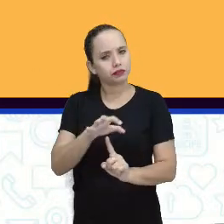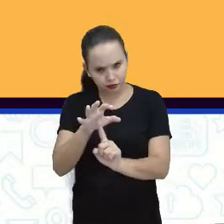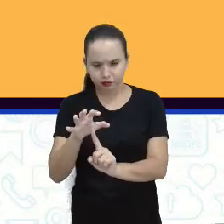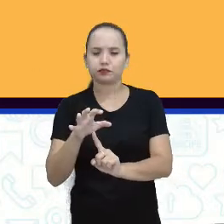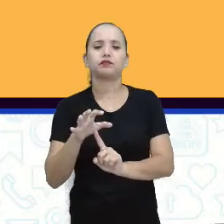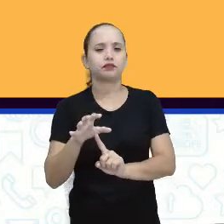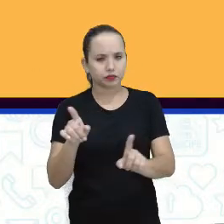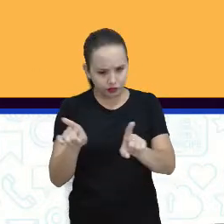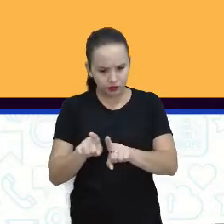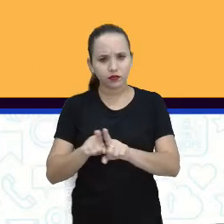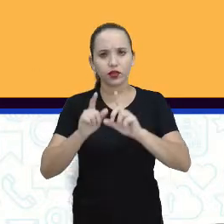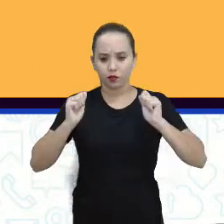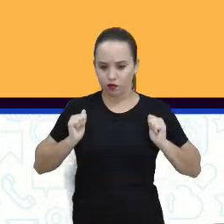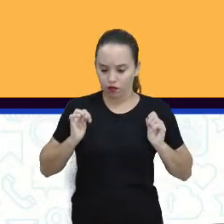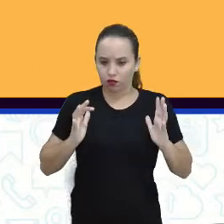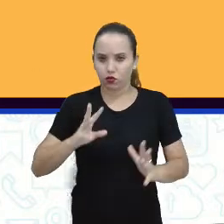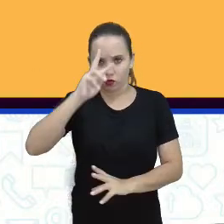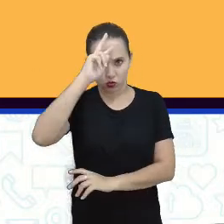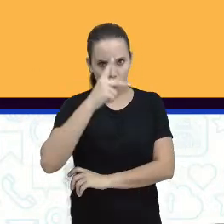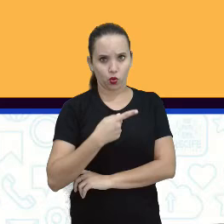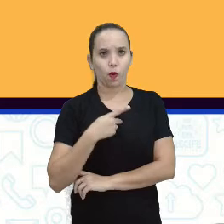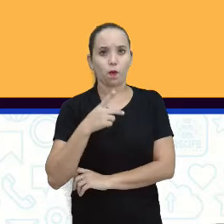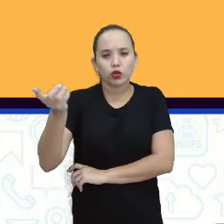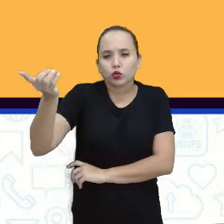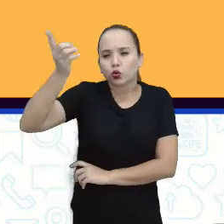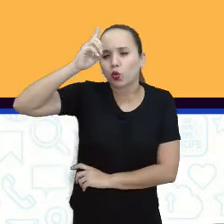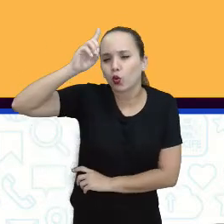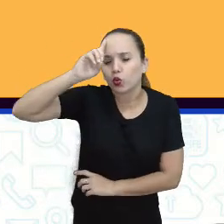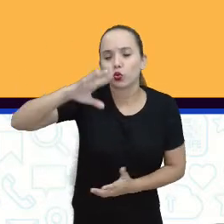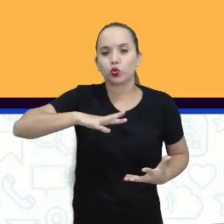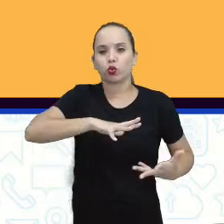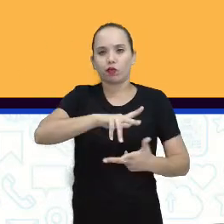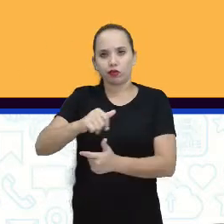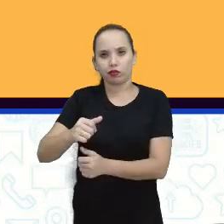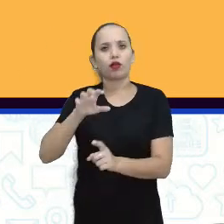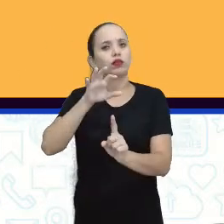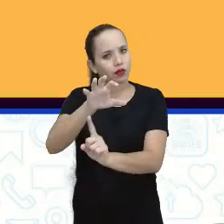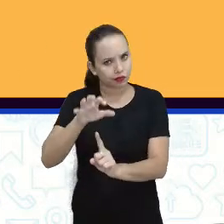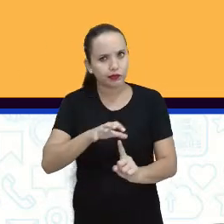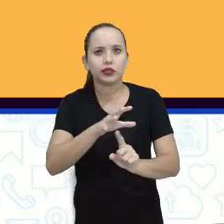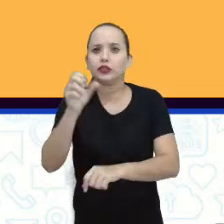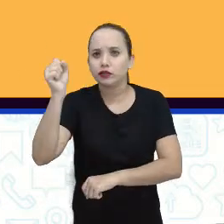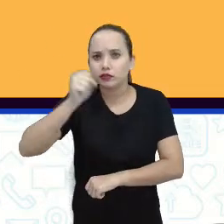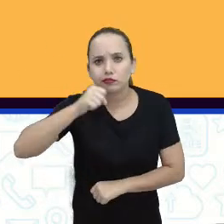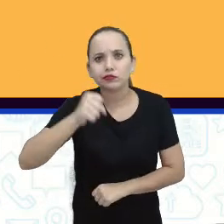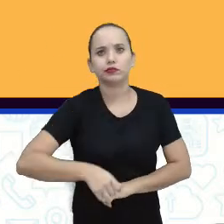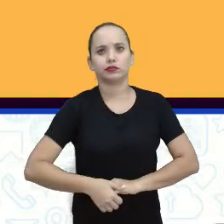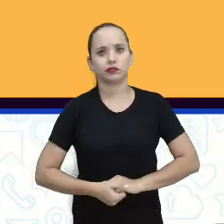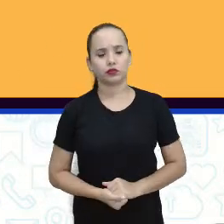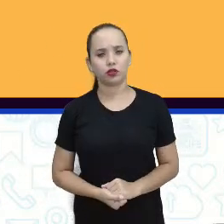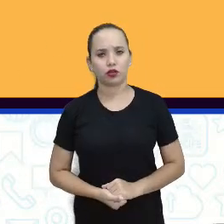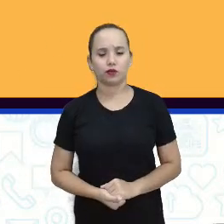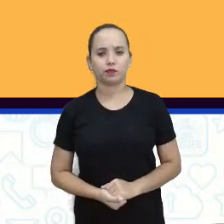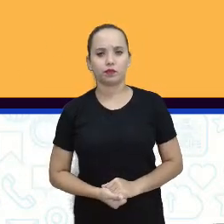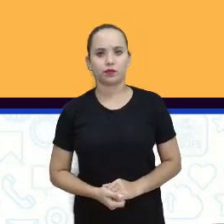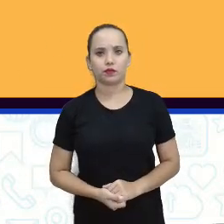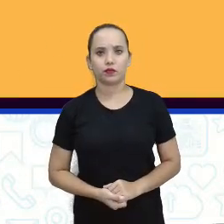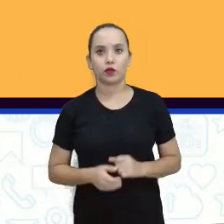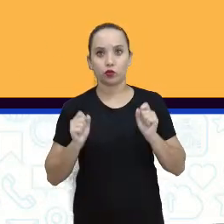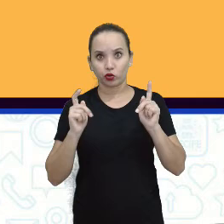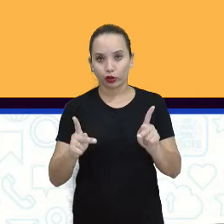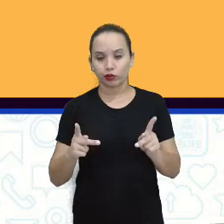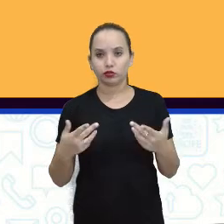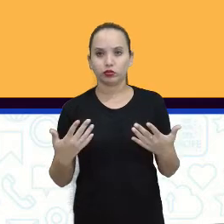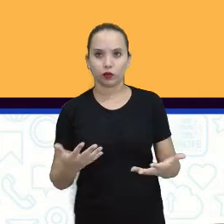humano desenvolve todo santo dia na Terra, está impactando aí nessa questão do ciclo da água,